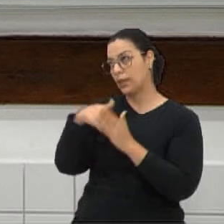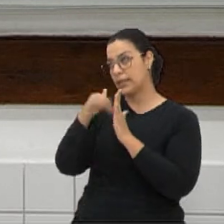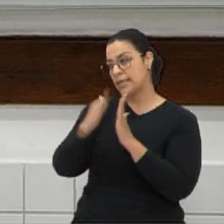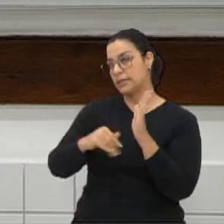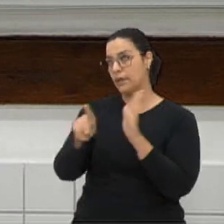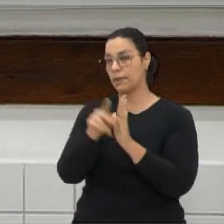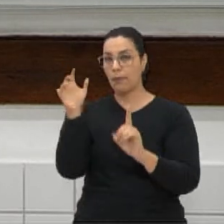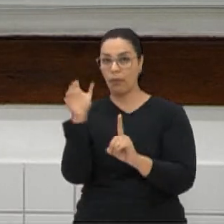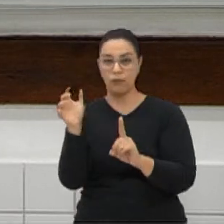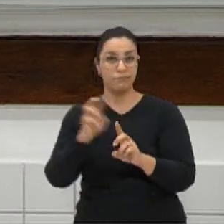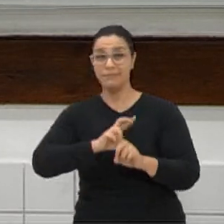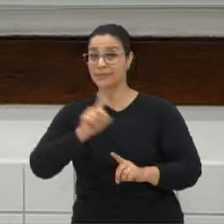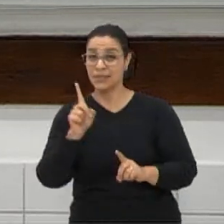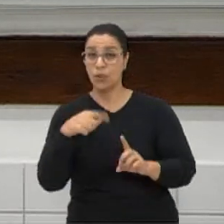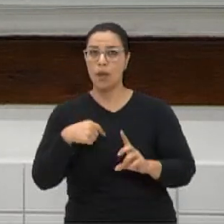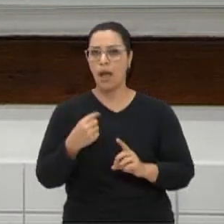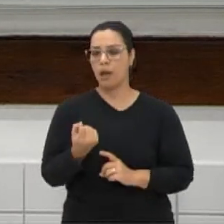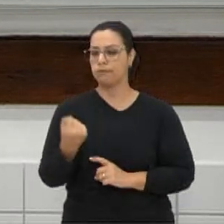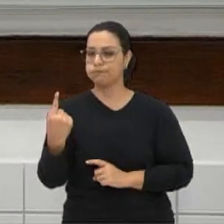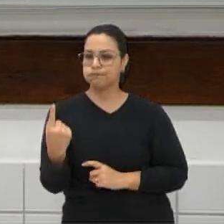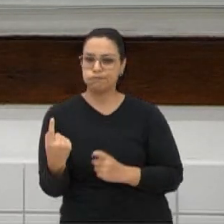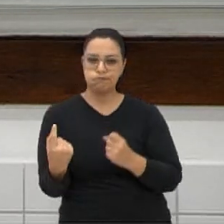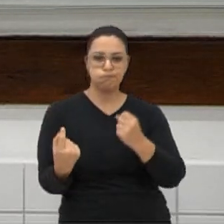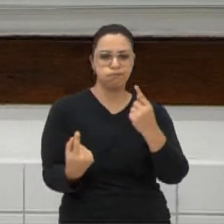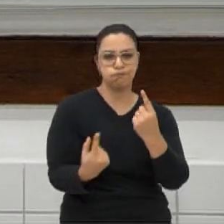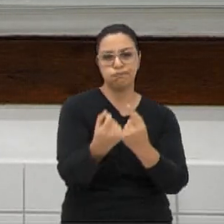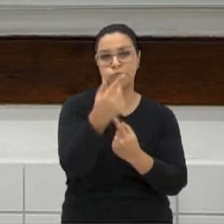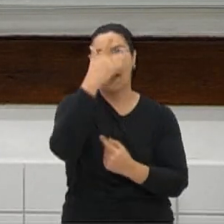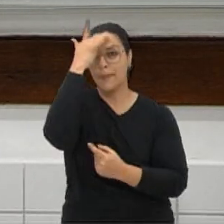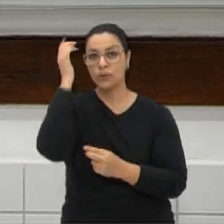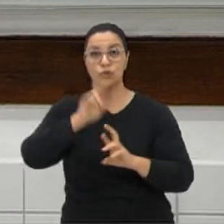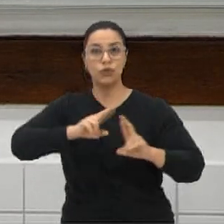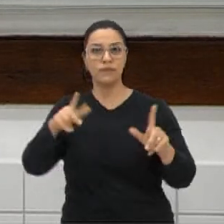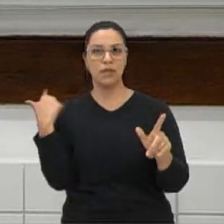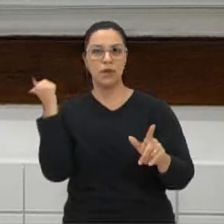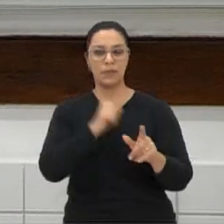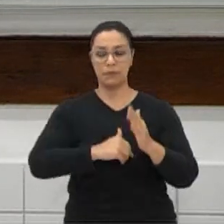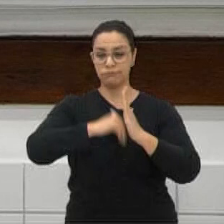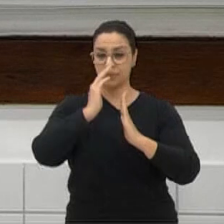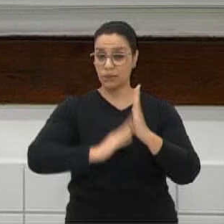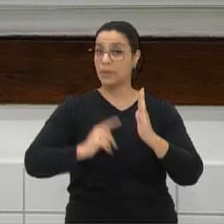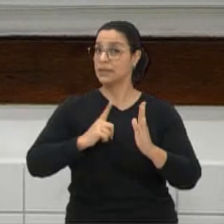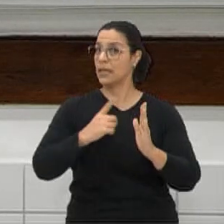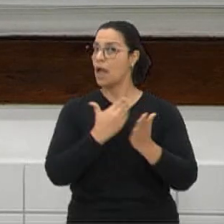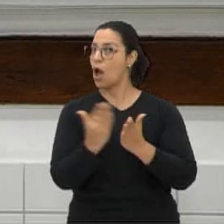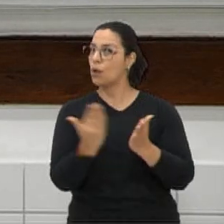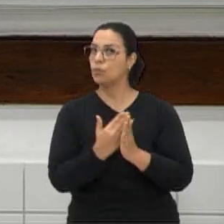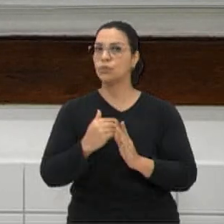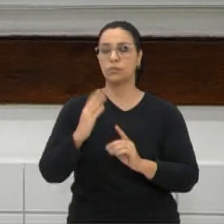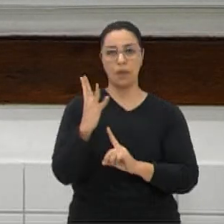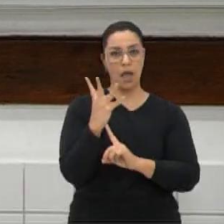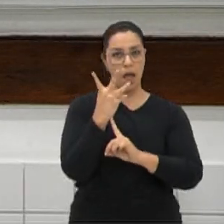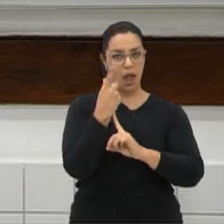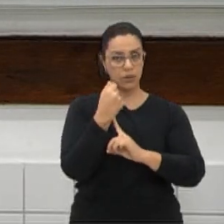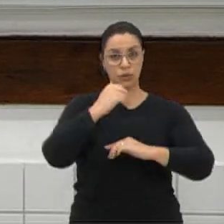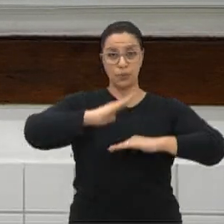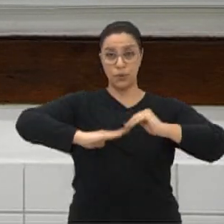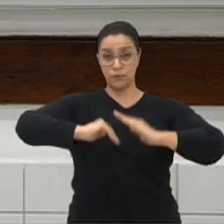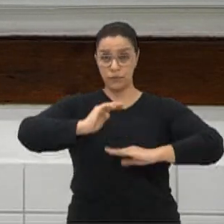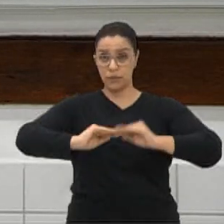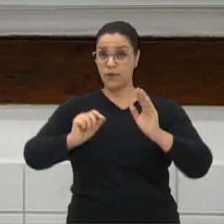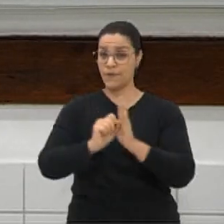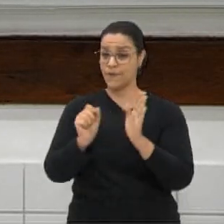ideia e influenciou. Não, ela foi acontecendo. Então não temos um artista exato, mas temos alguns artistas que privilegiaram a